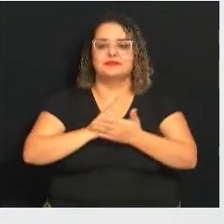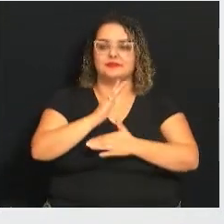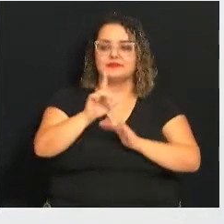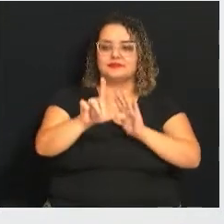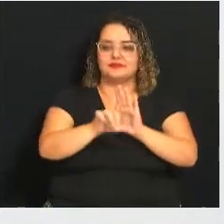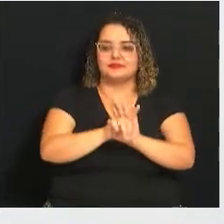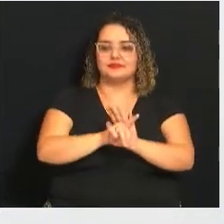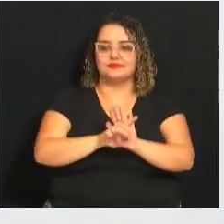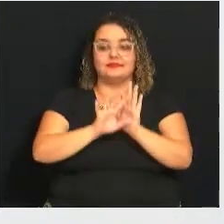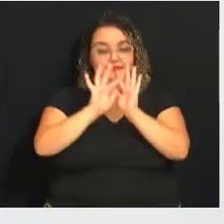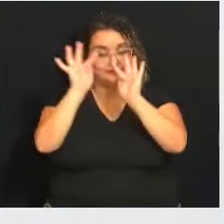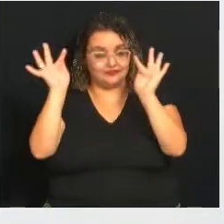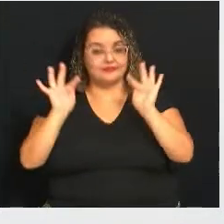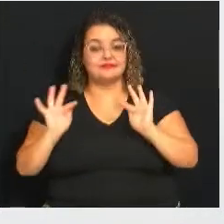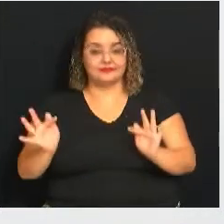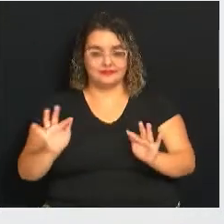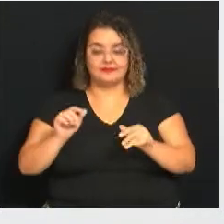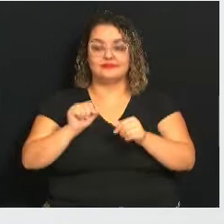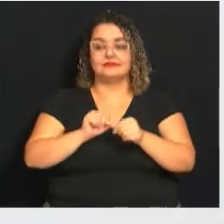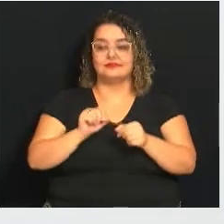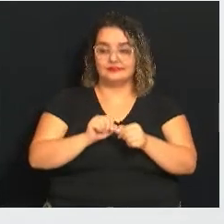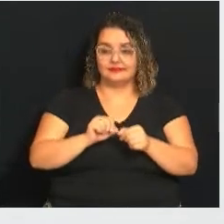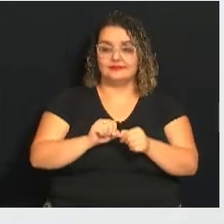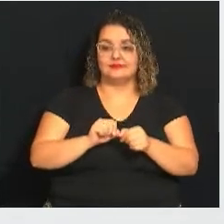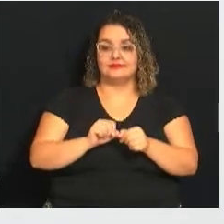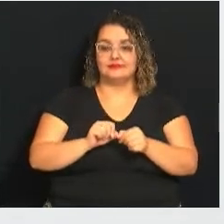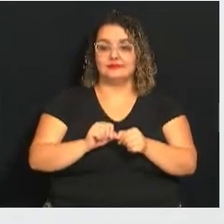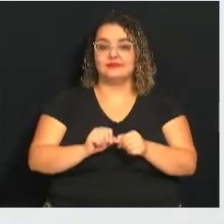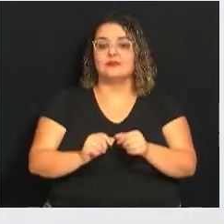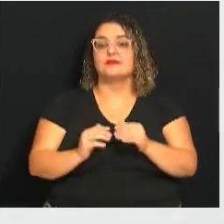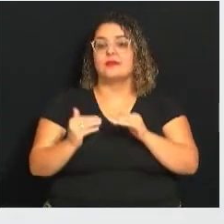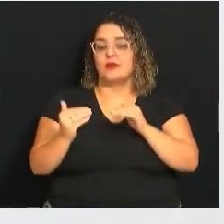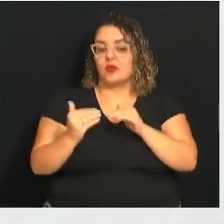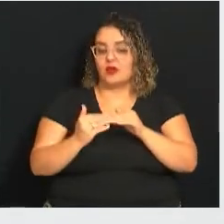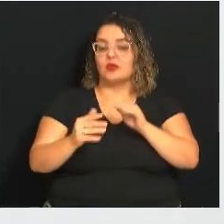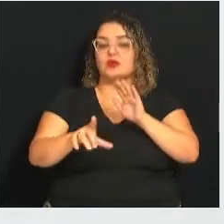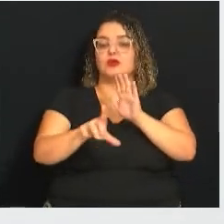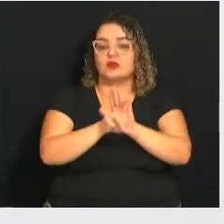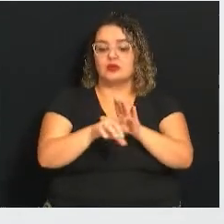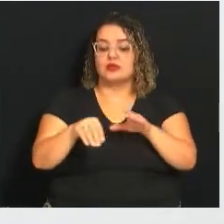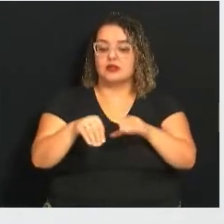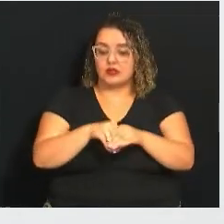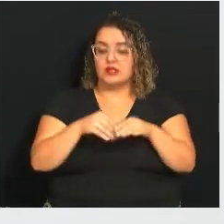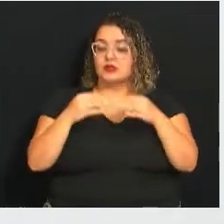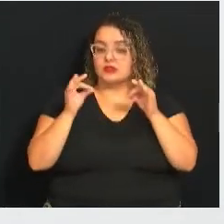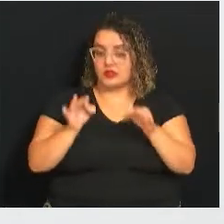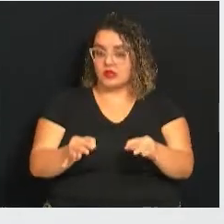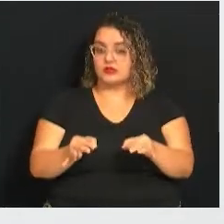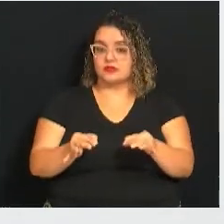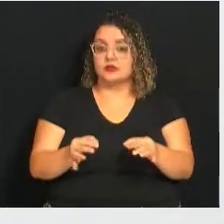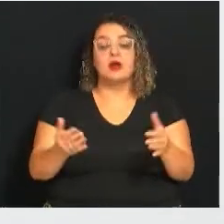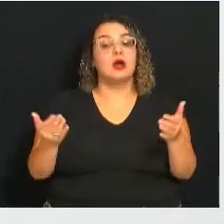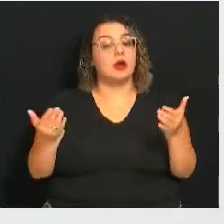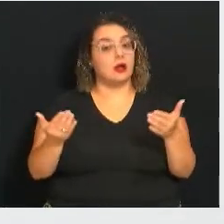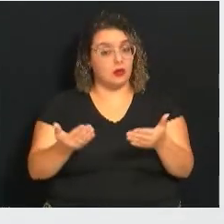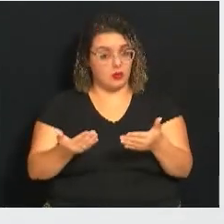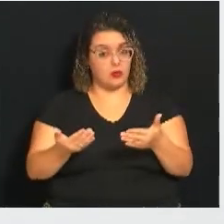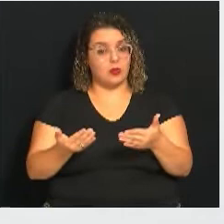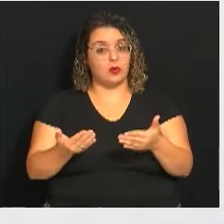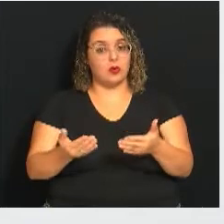Fico feliz por ter feito ela de acordo com a lei dentro da legalidade e hoje ela se torna